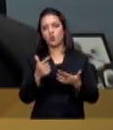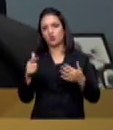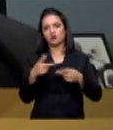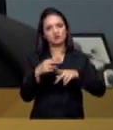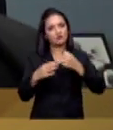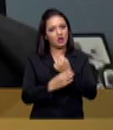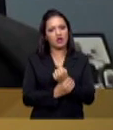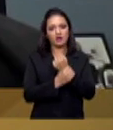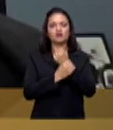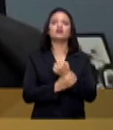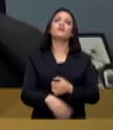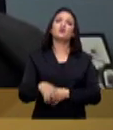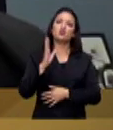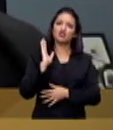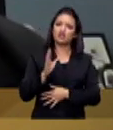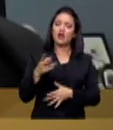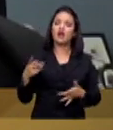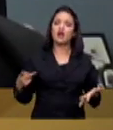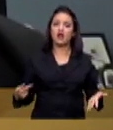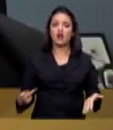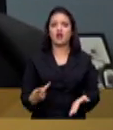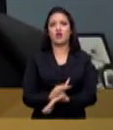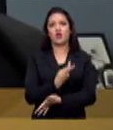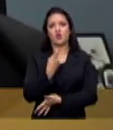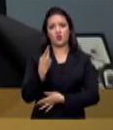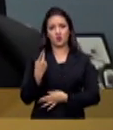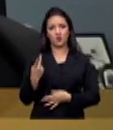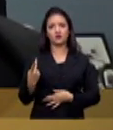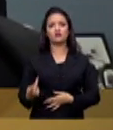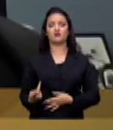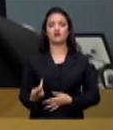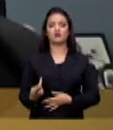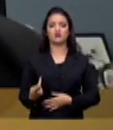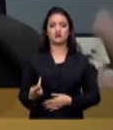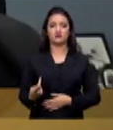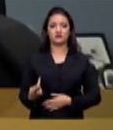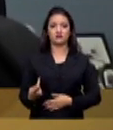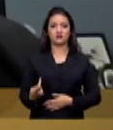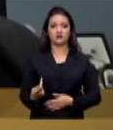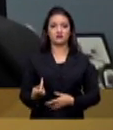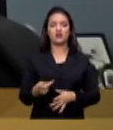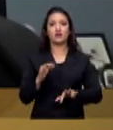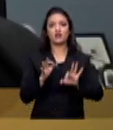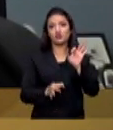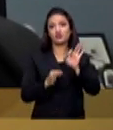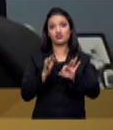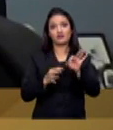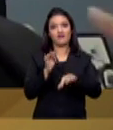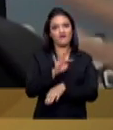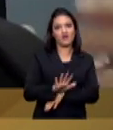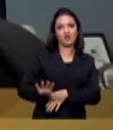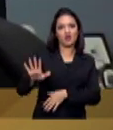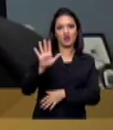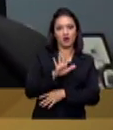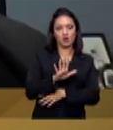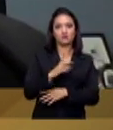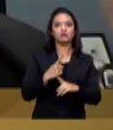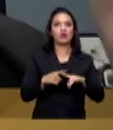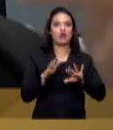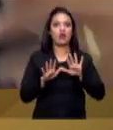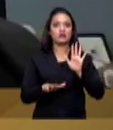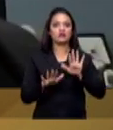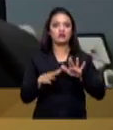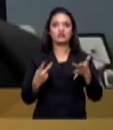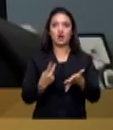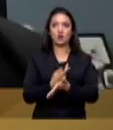uma prática que nós já vemos, sobretudo, na Justiça Federal, em que muitas vezes